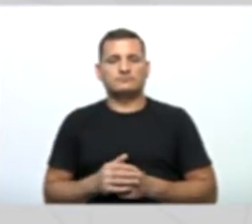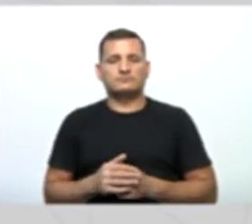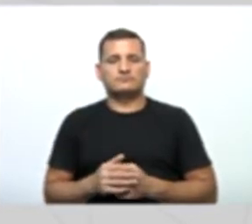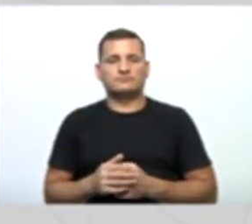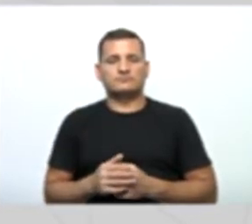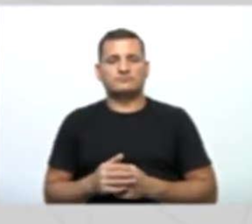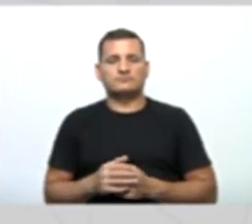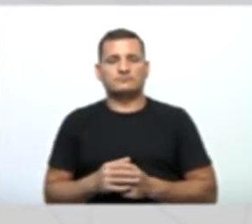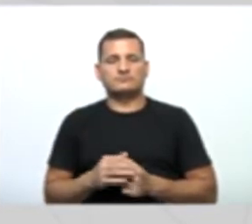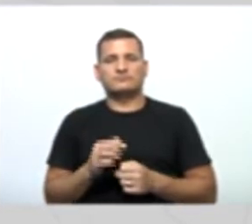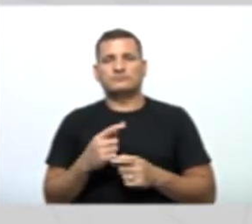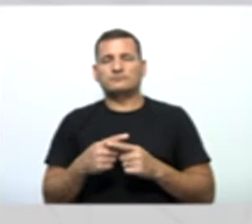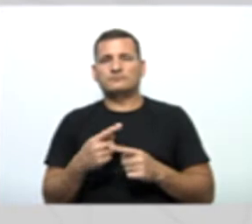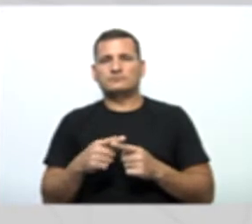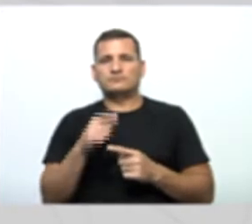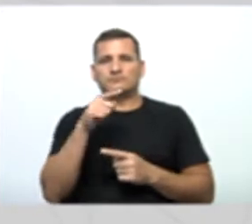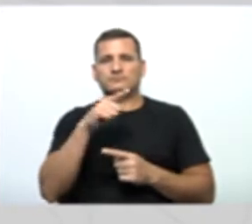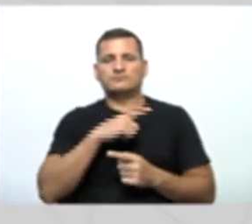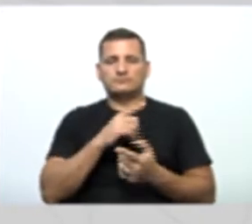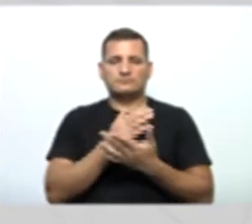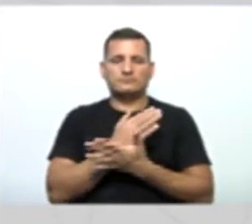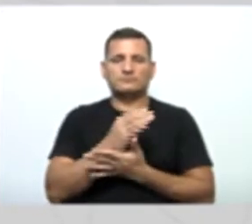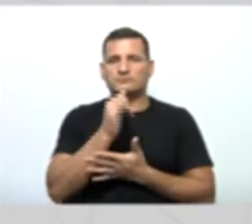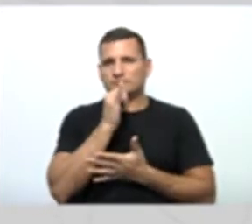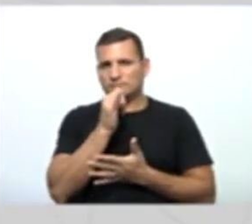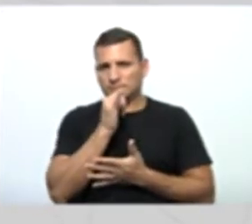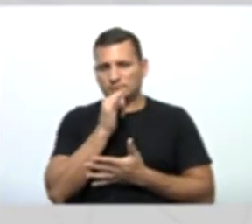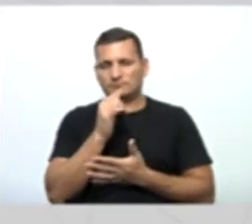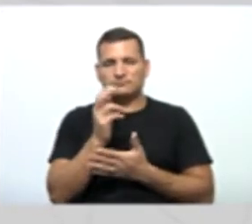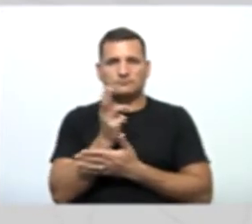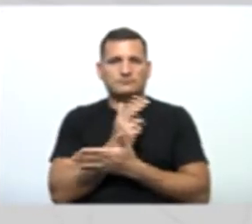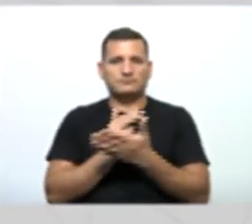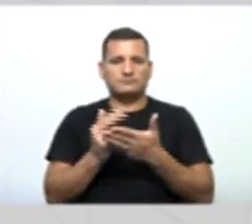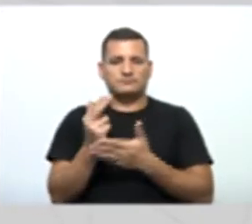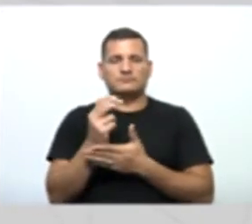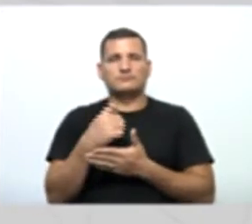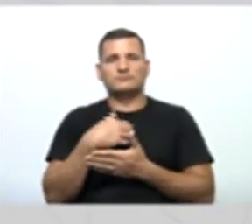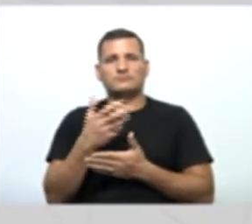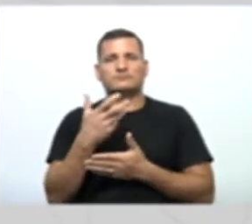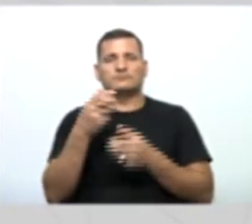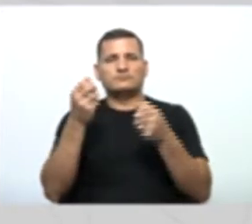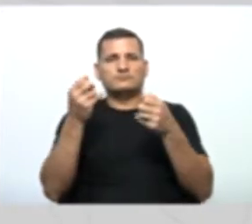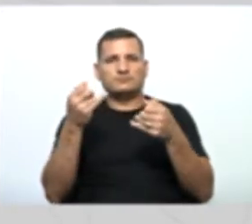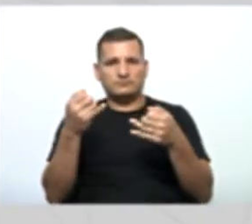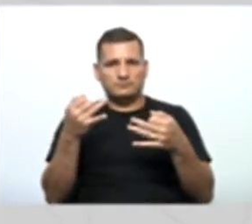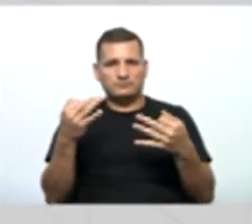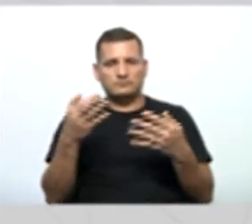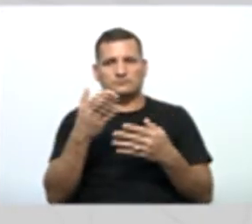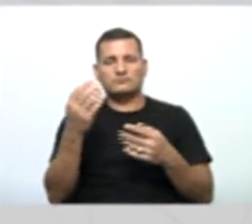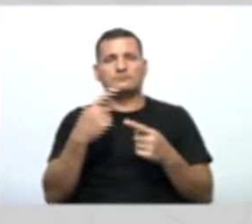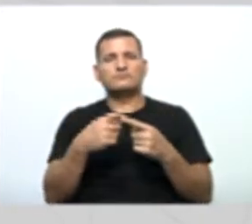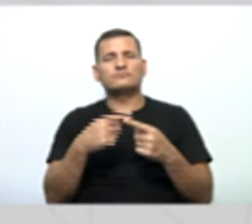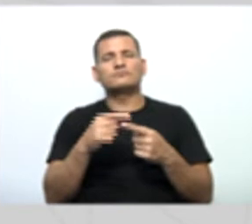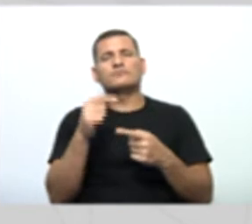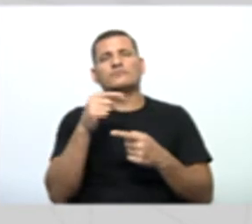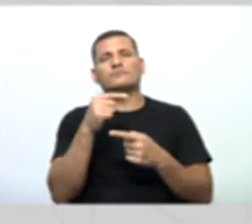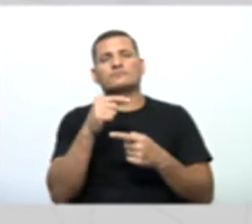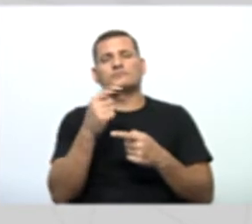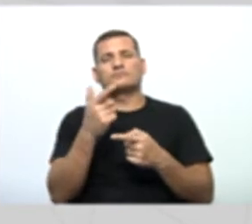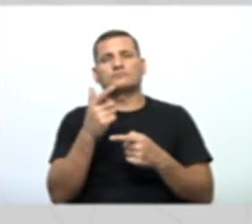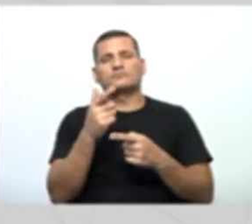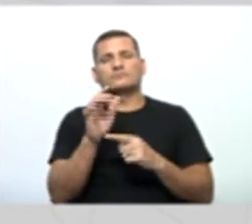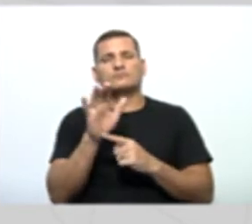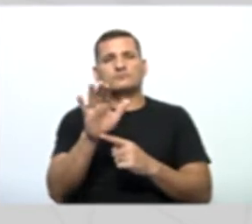tem alguns exemplos de wireframe e eu quero explicar para vocês o porquê a gente disponibilizou esse recurso para